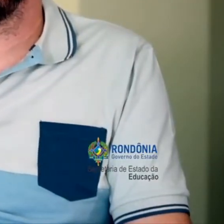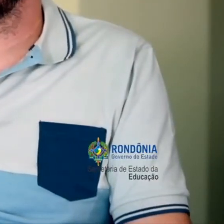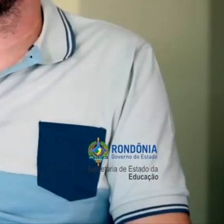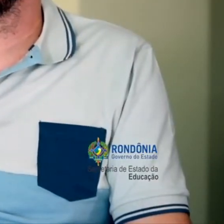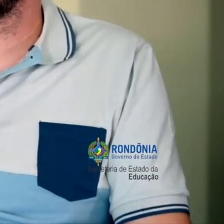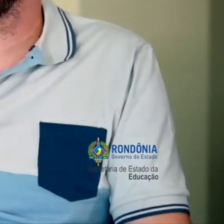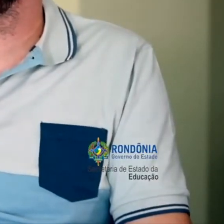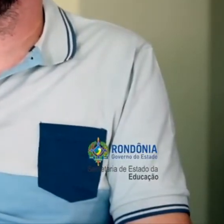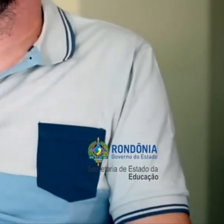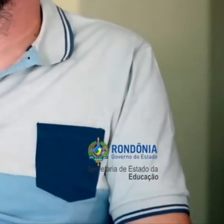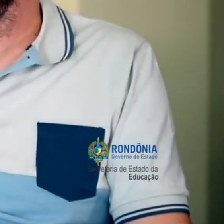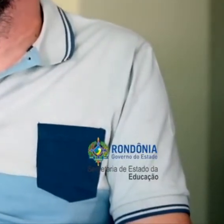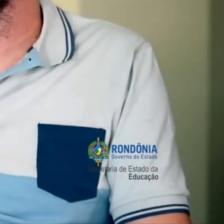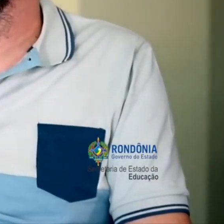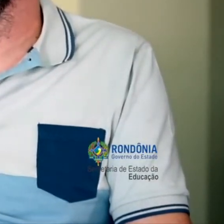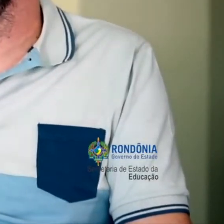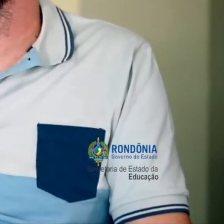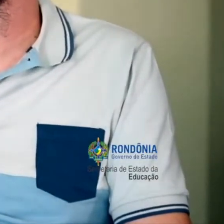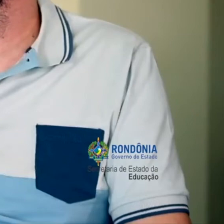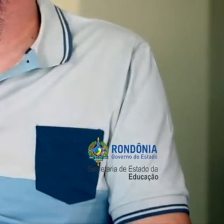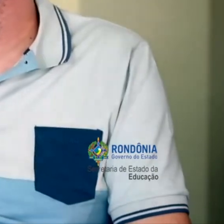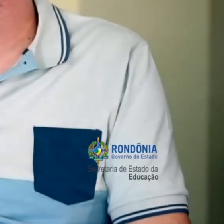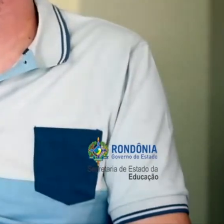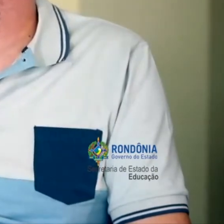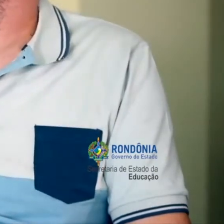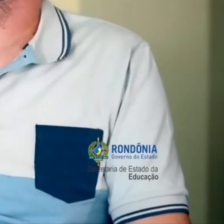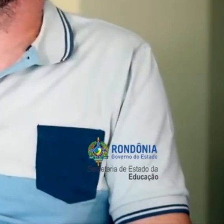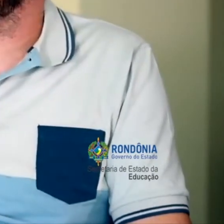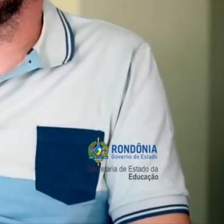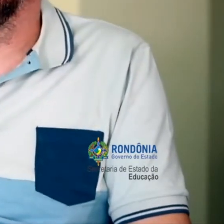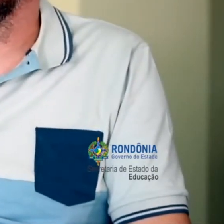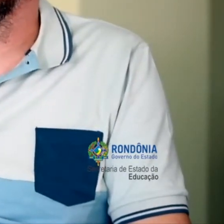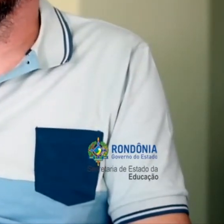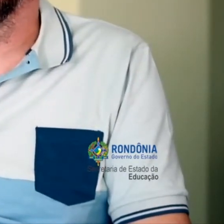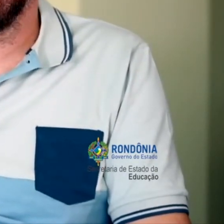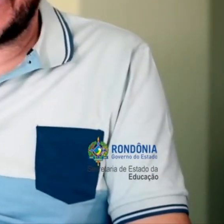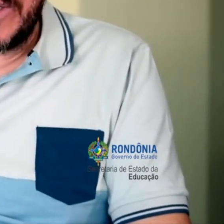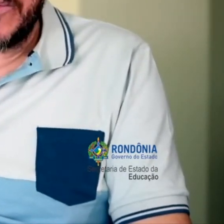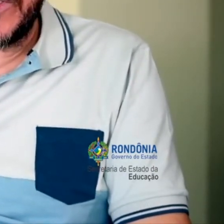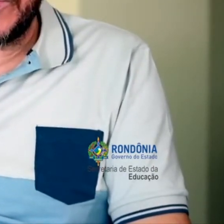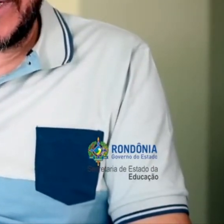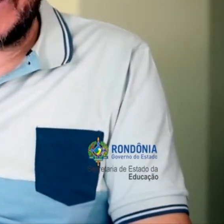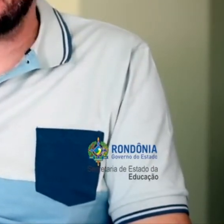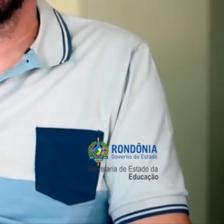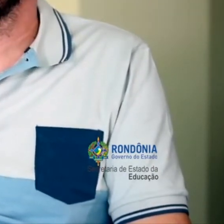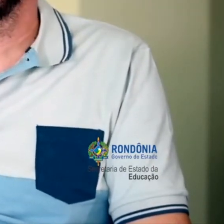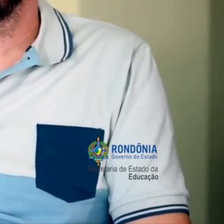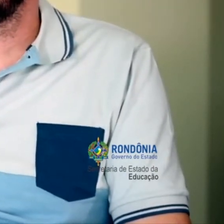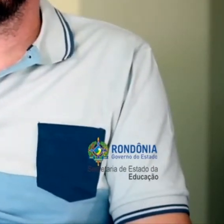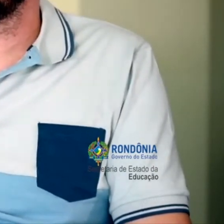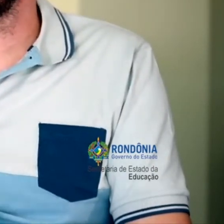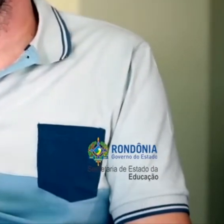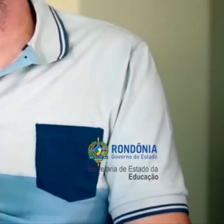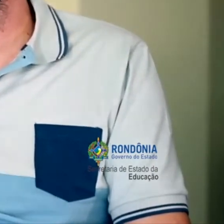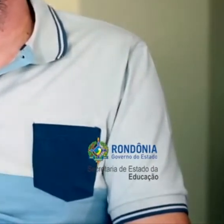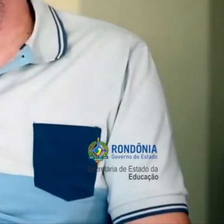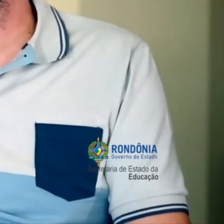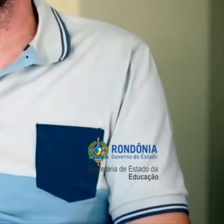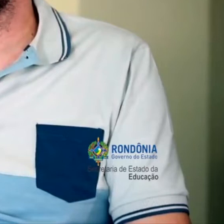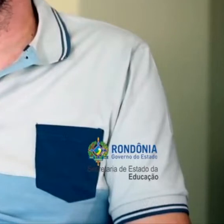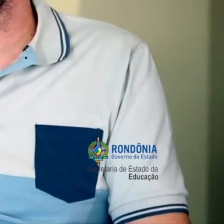Esses locais de estudo próximos aos palácios que fazem surgir as universidades. Então é mais ou menos por aí. Aí nós já